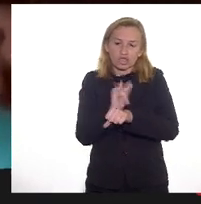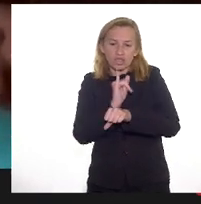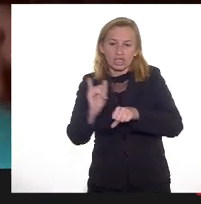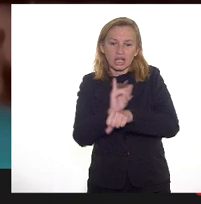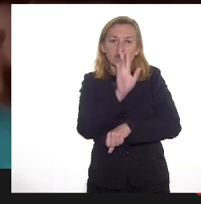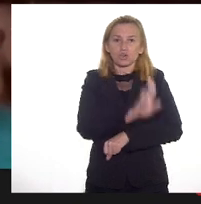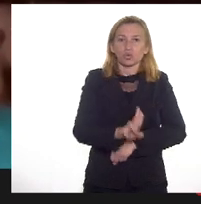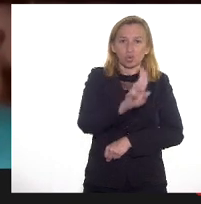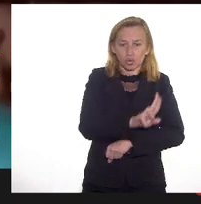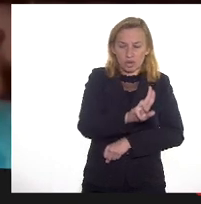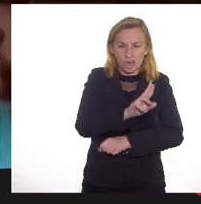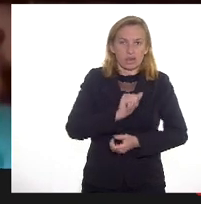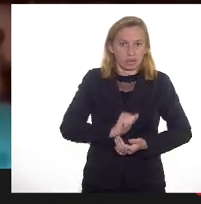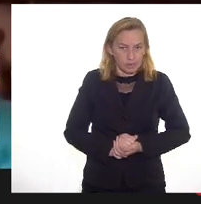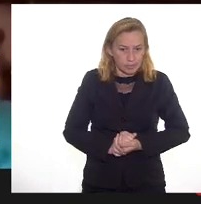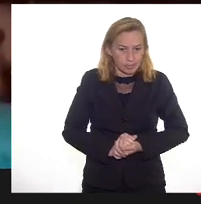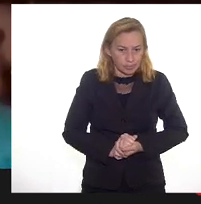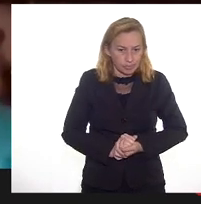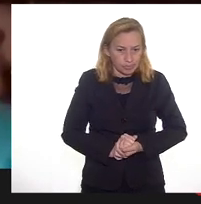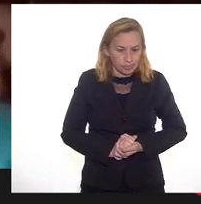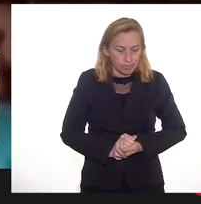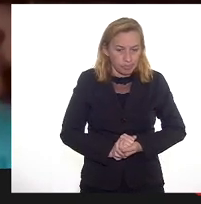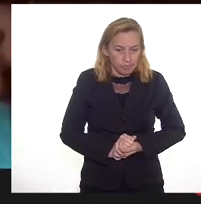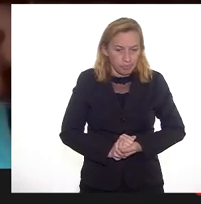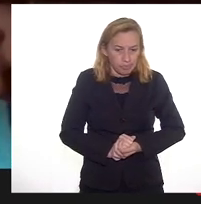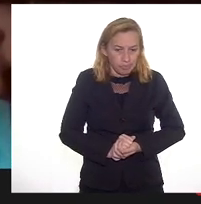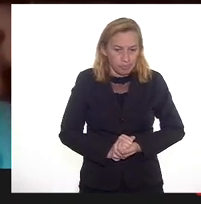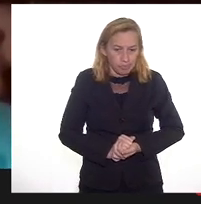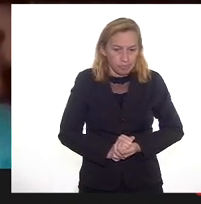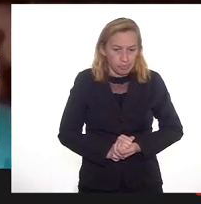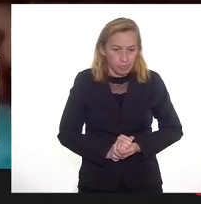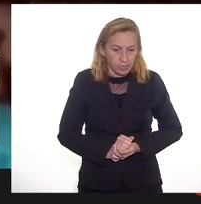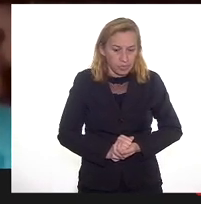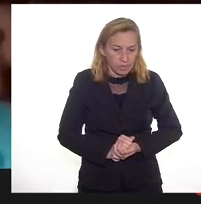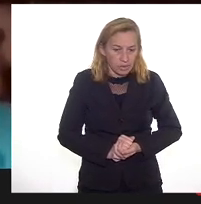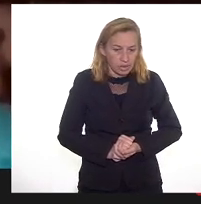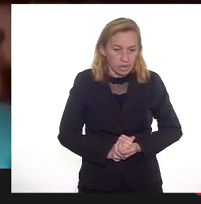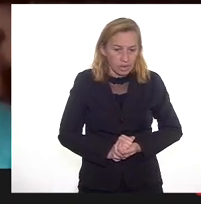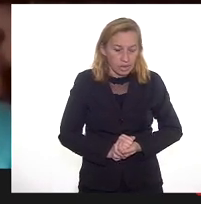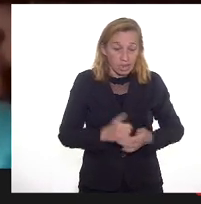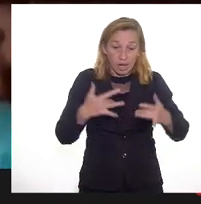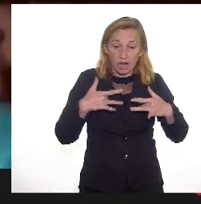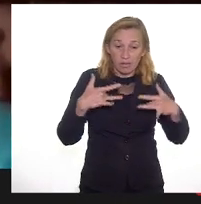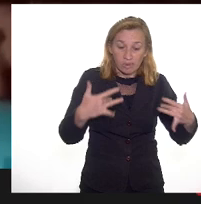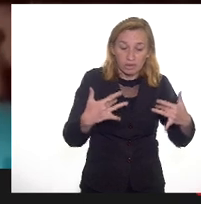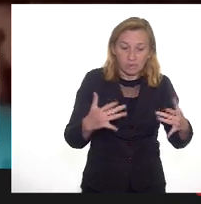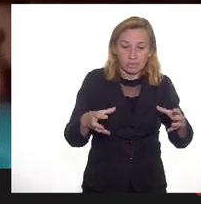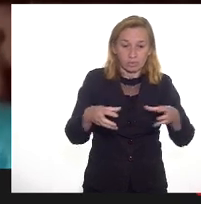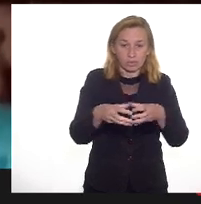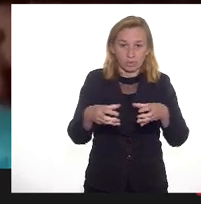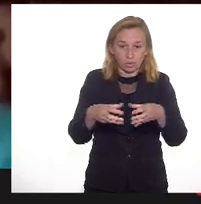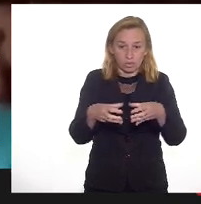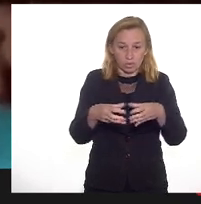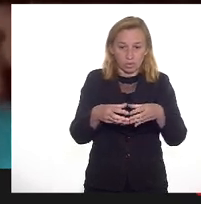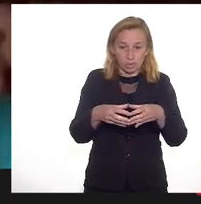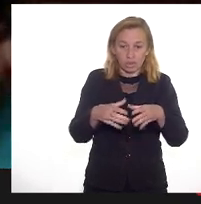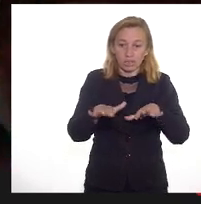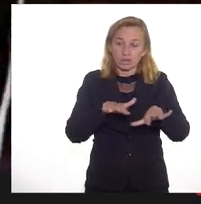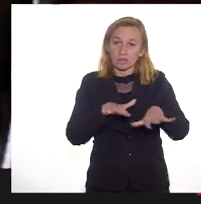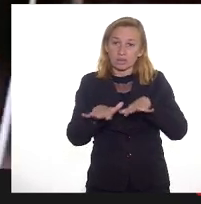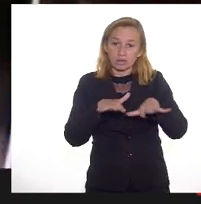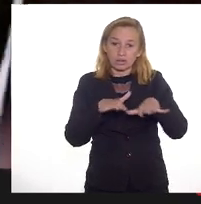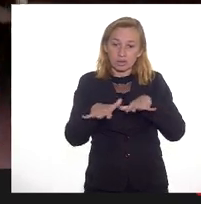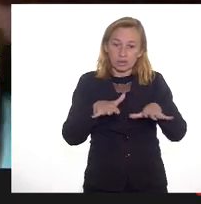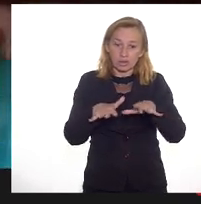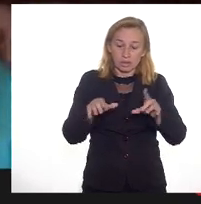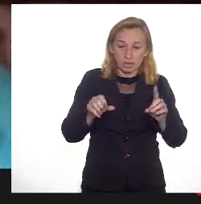das questões subjetivas, dos laços de afeto e solidariedade que as comunidades desenvolvem na